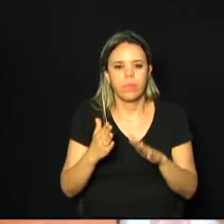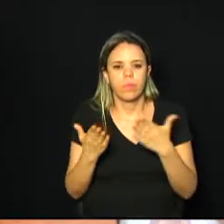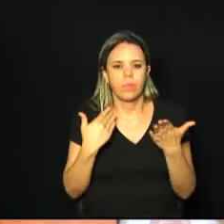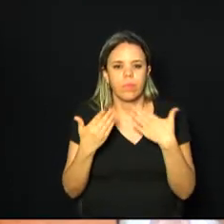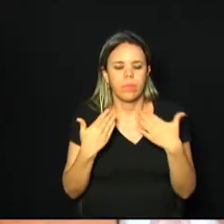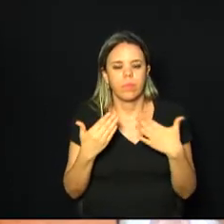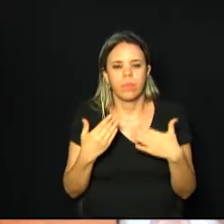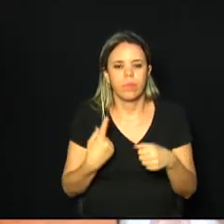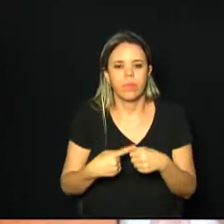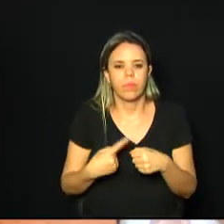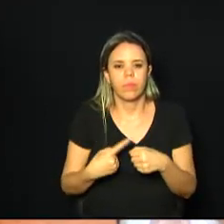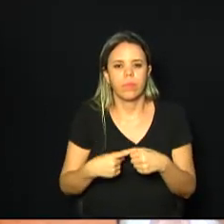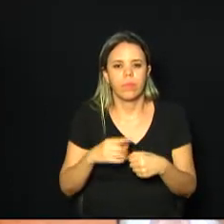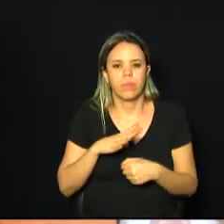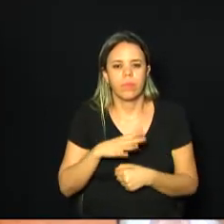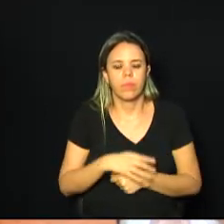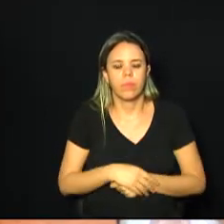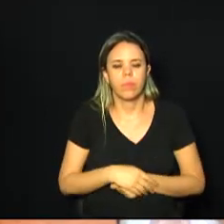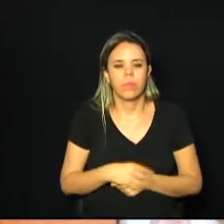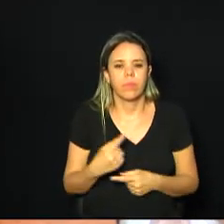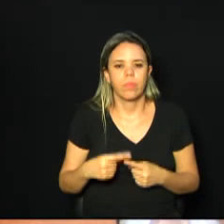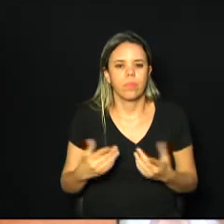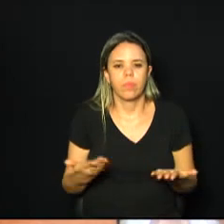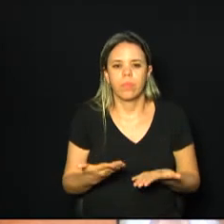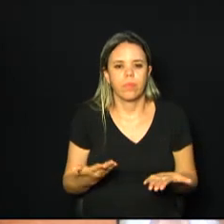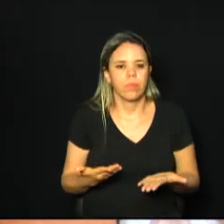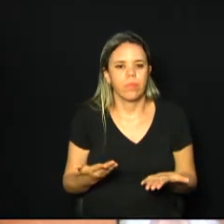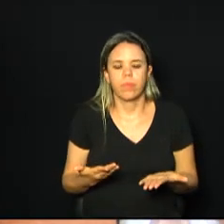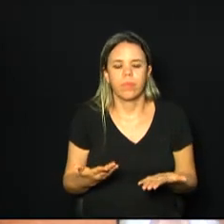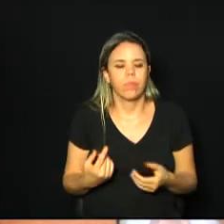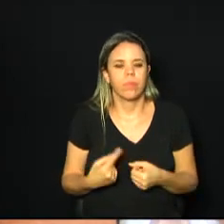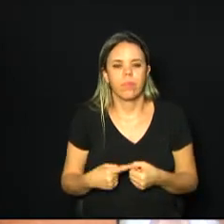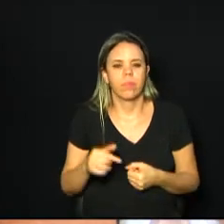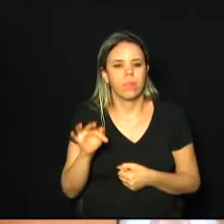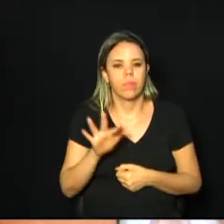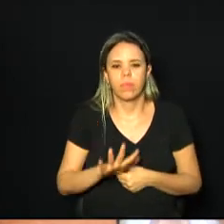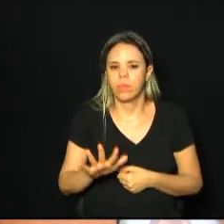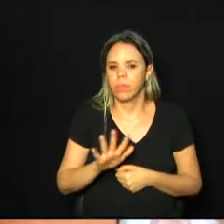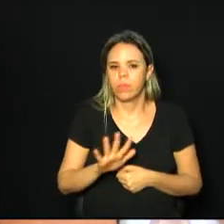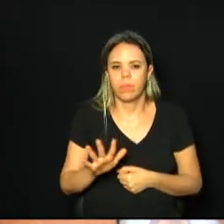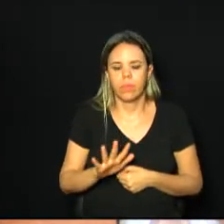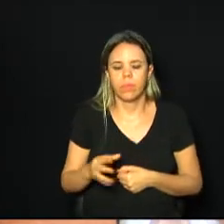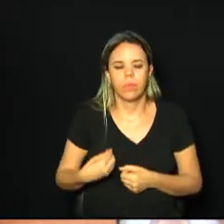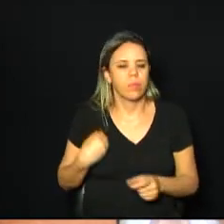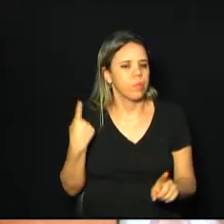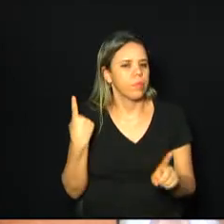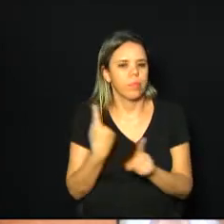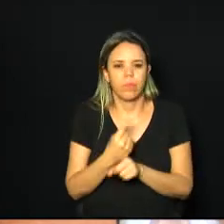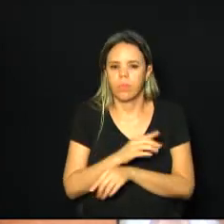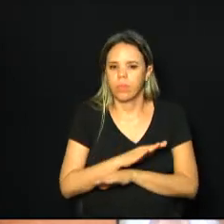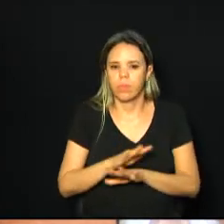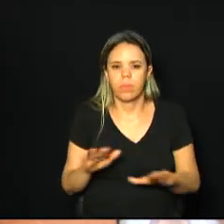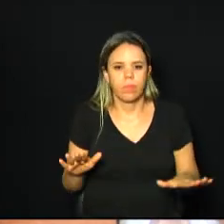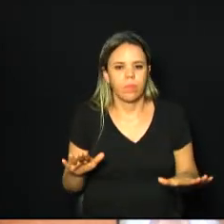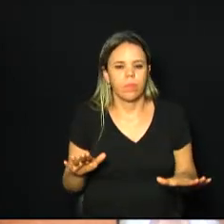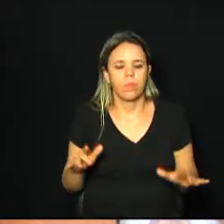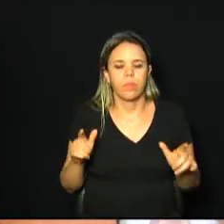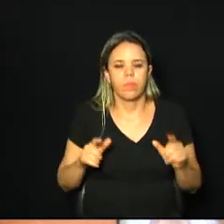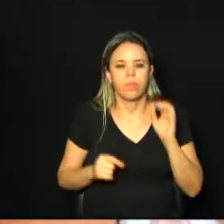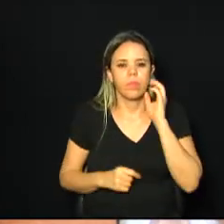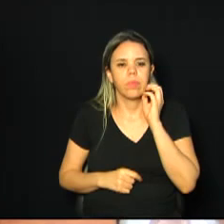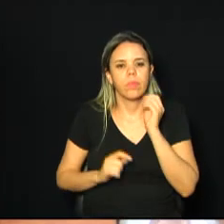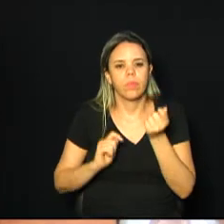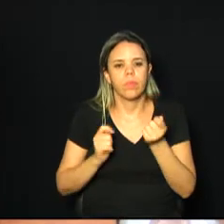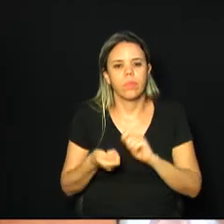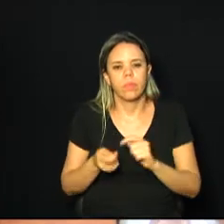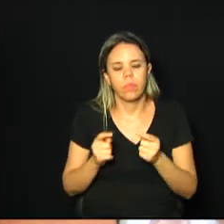esfera municipal. Porque hoje, nem mesmo na esfera federal, nós estamos encontrando um ambiente tão